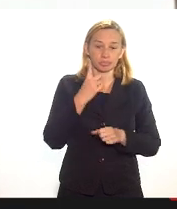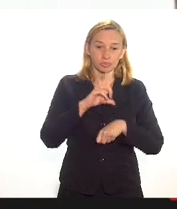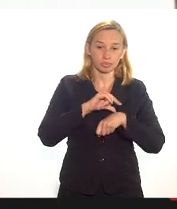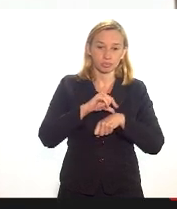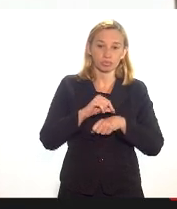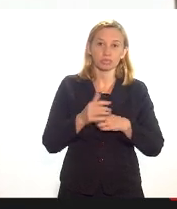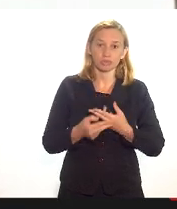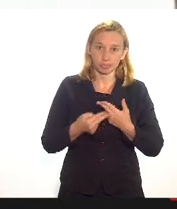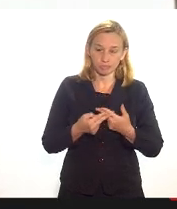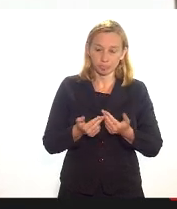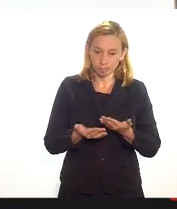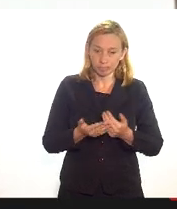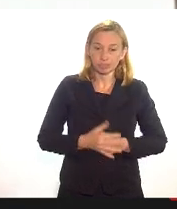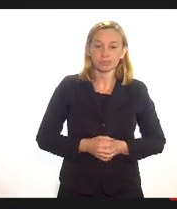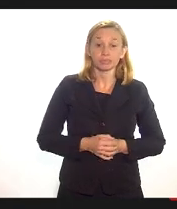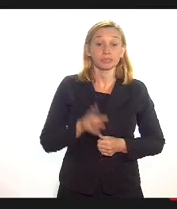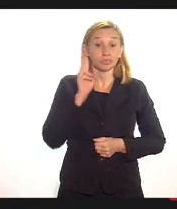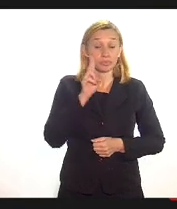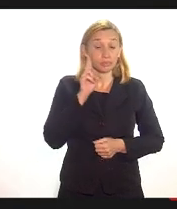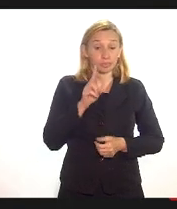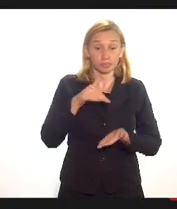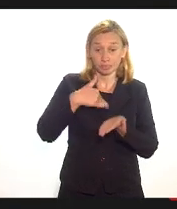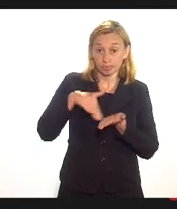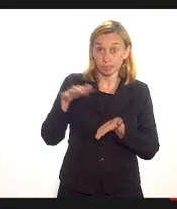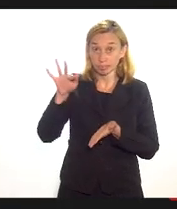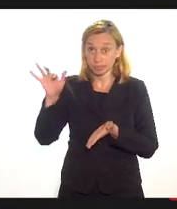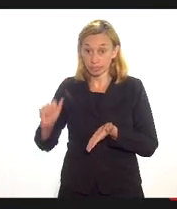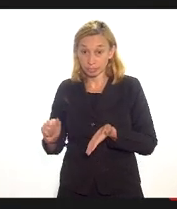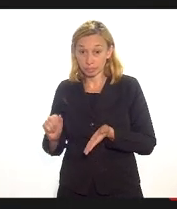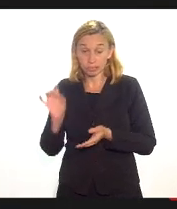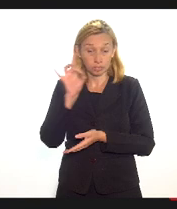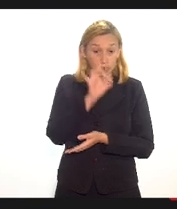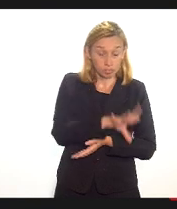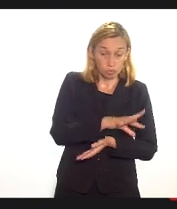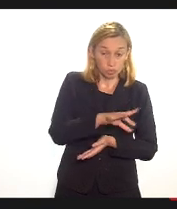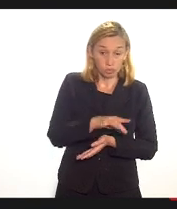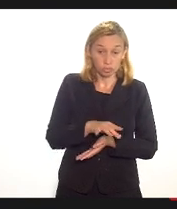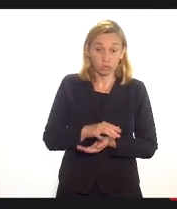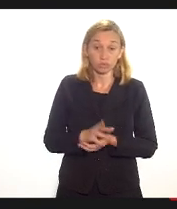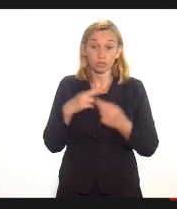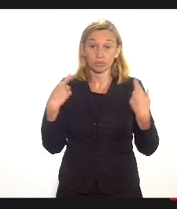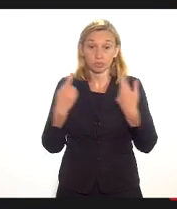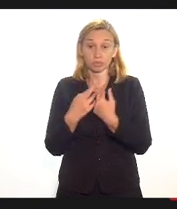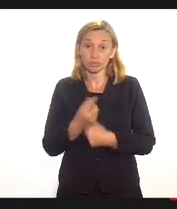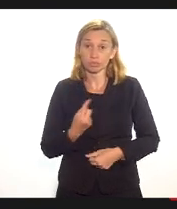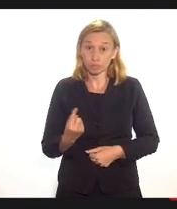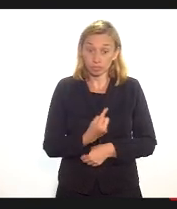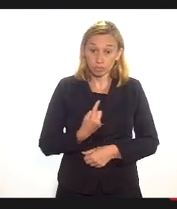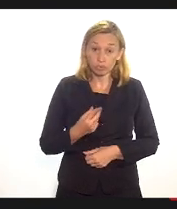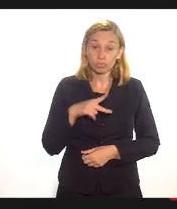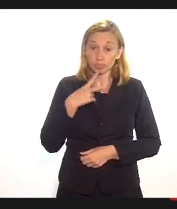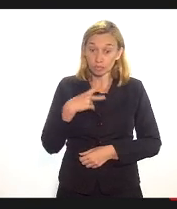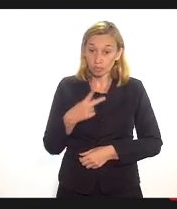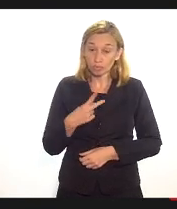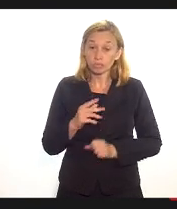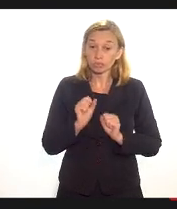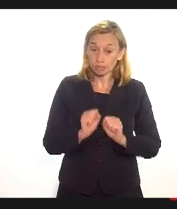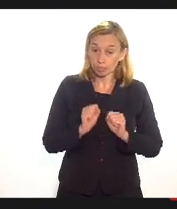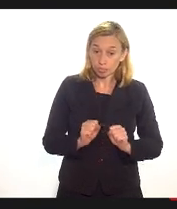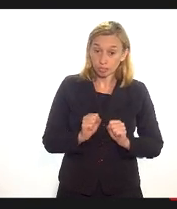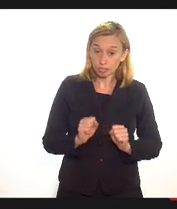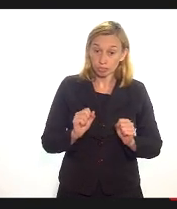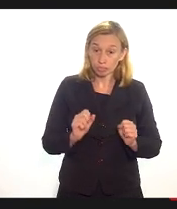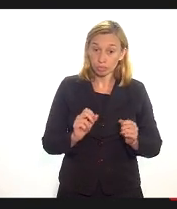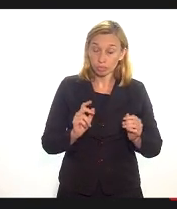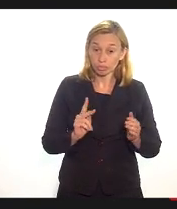favor, deputado Alexandre. Perfeito. Lembrando que a Secretaria de Fazenda, na última reunião nossa, apontou que poderiam haver divergências